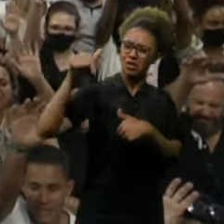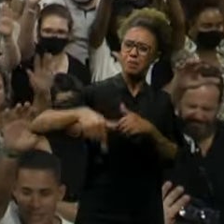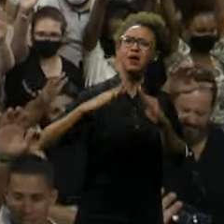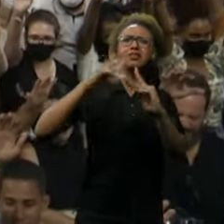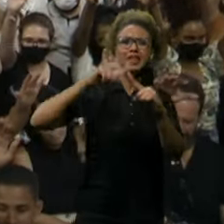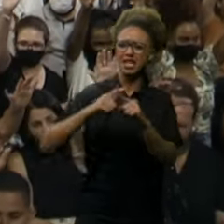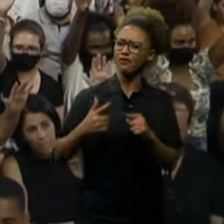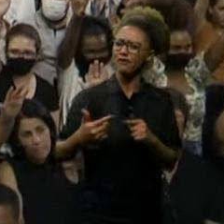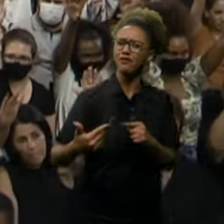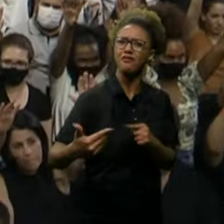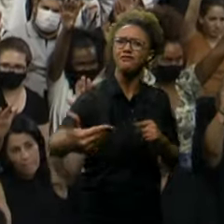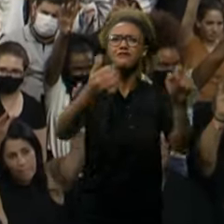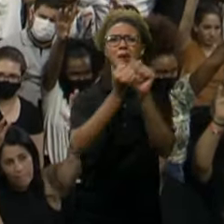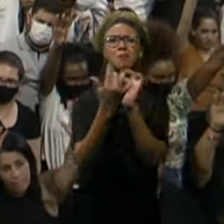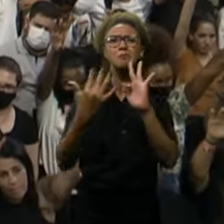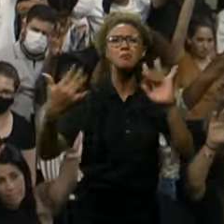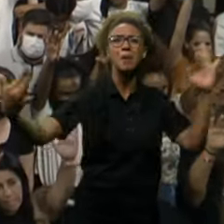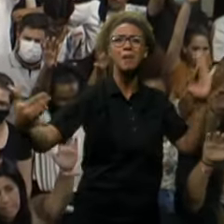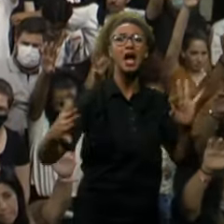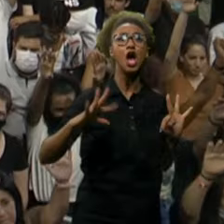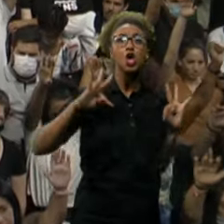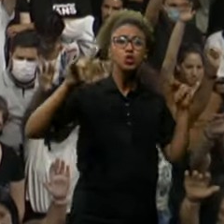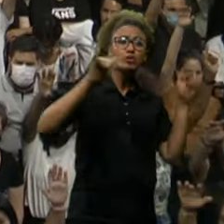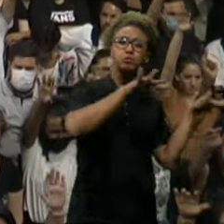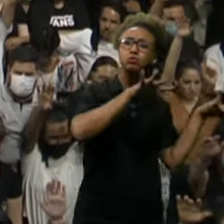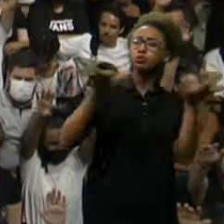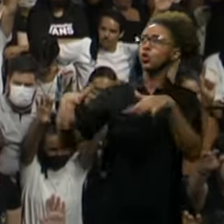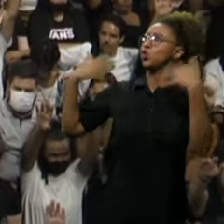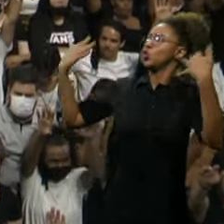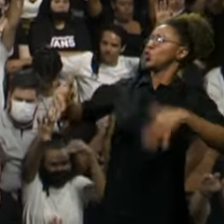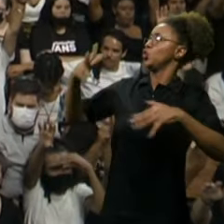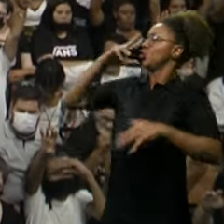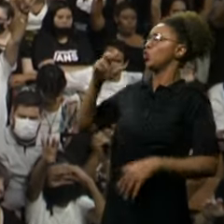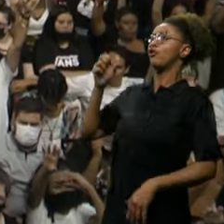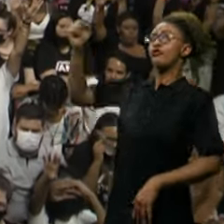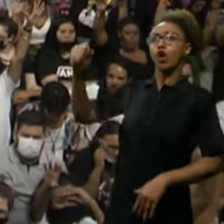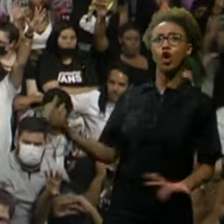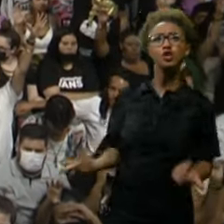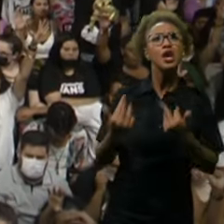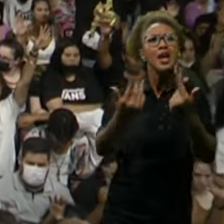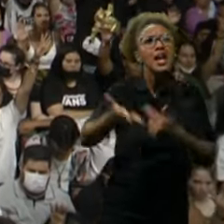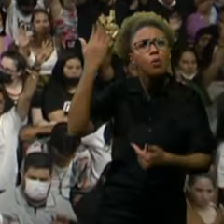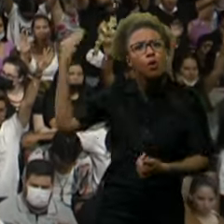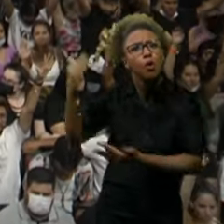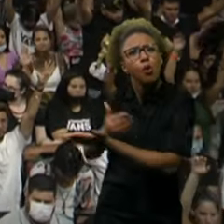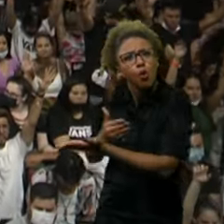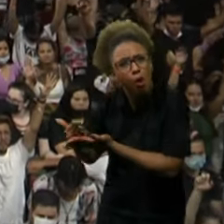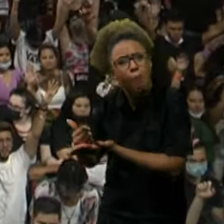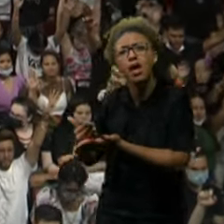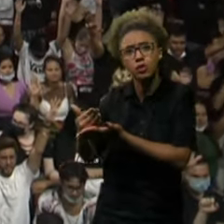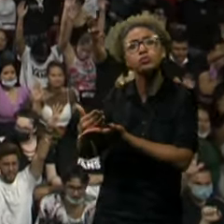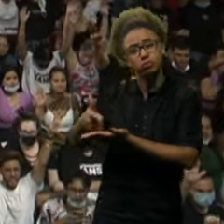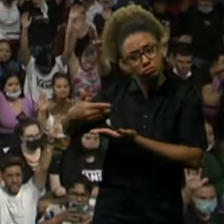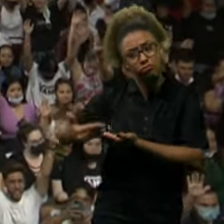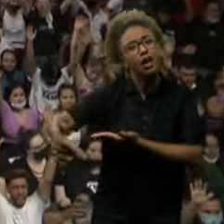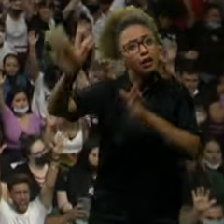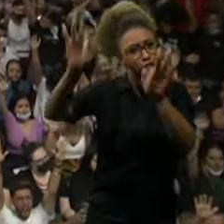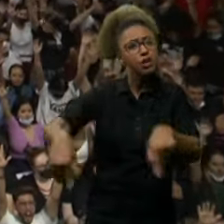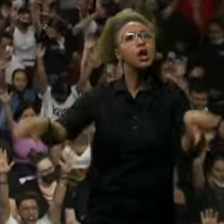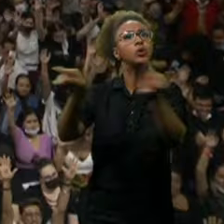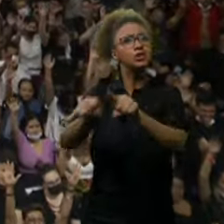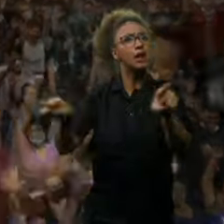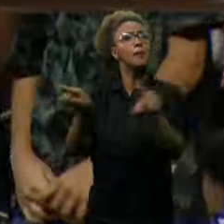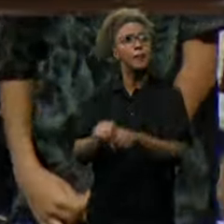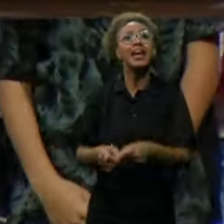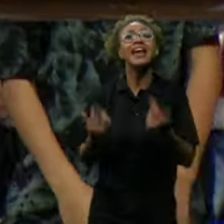vamos são de Deus ser algo a vidência e forte na tua vida a copa foi no tamanho dessa semana no final assim